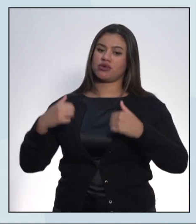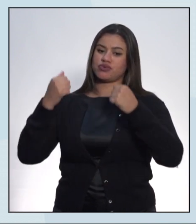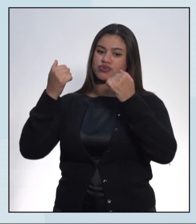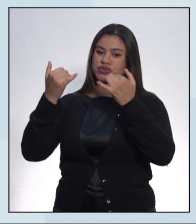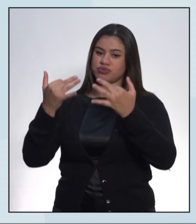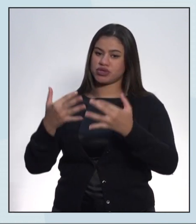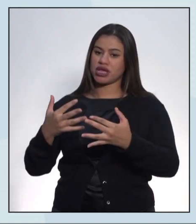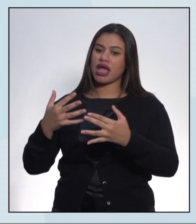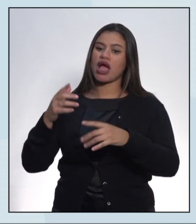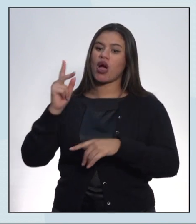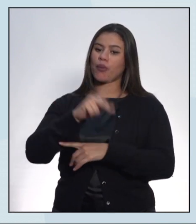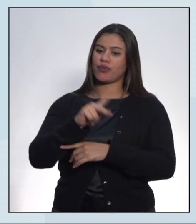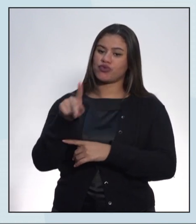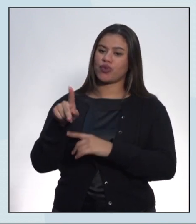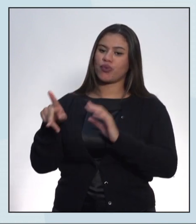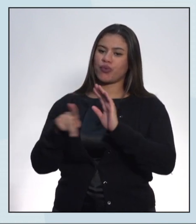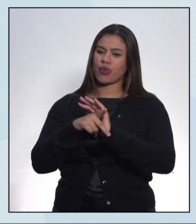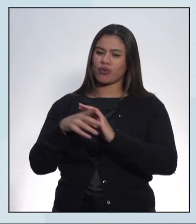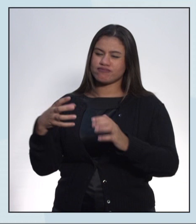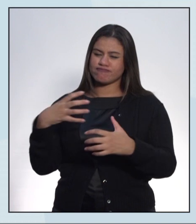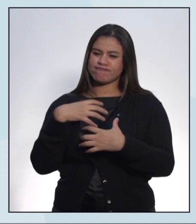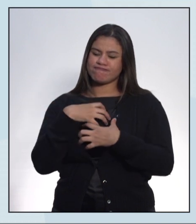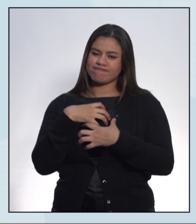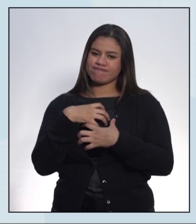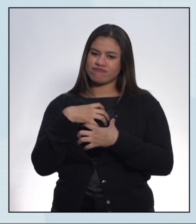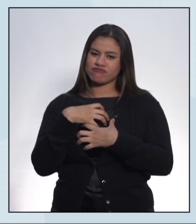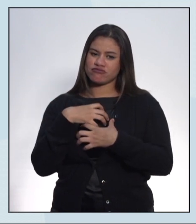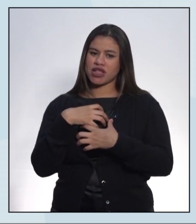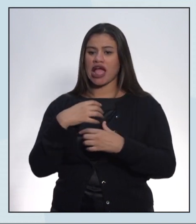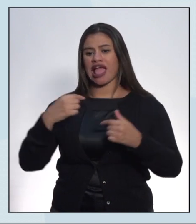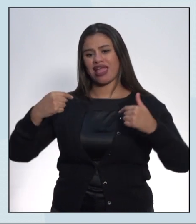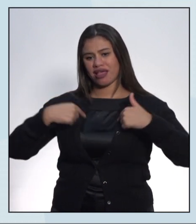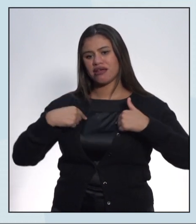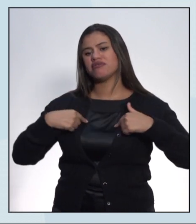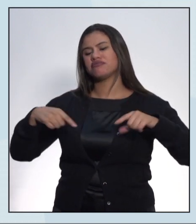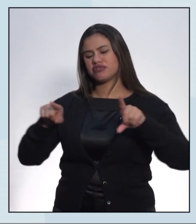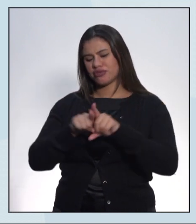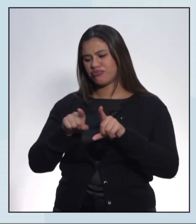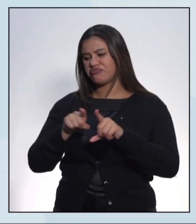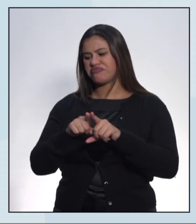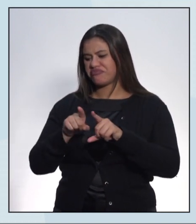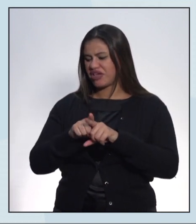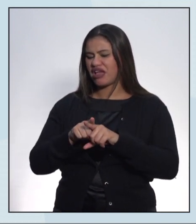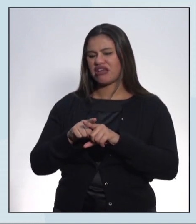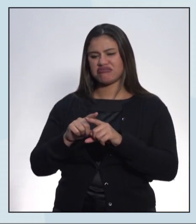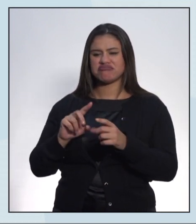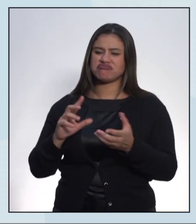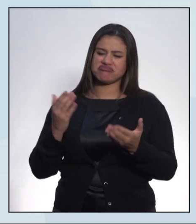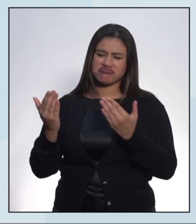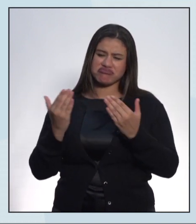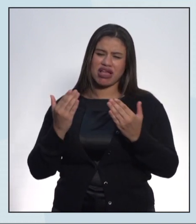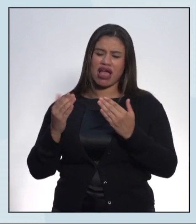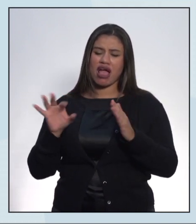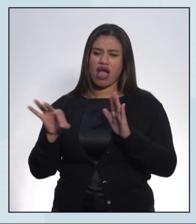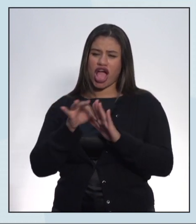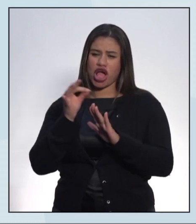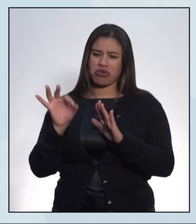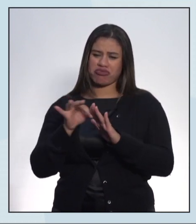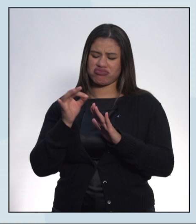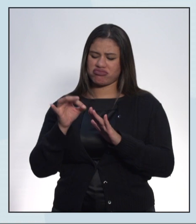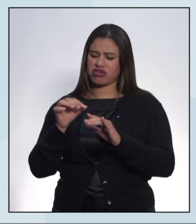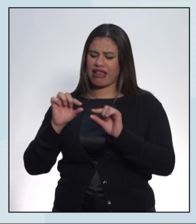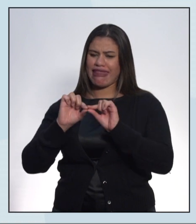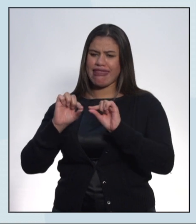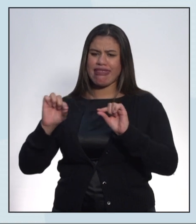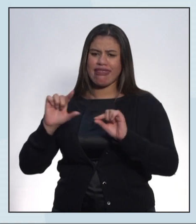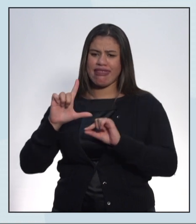cabeça, também eu tenho servido de agulha a muita linha ordinária. Pergunta 4 da nossa sequência. O que